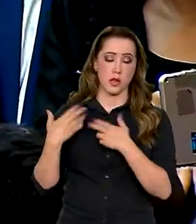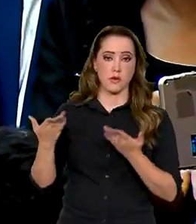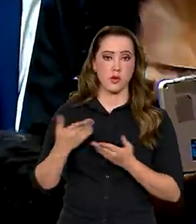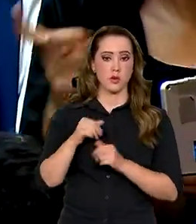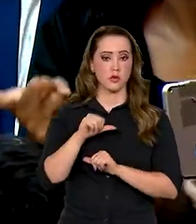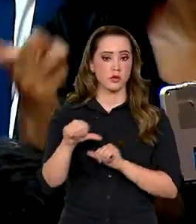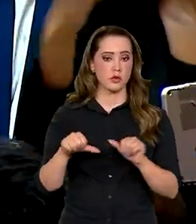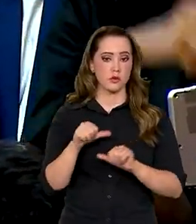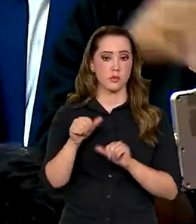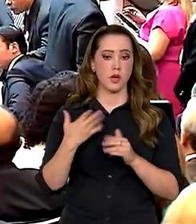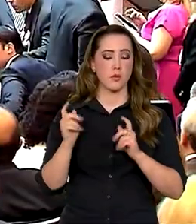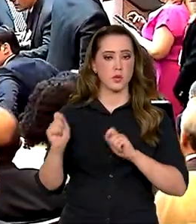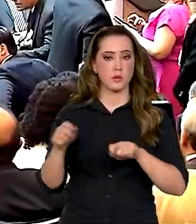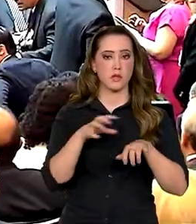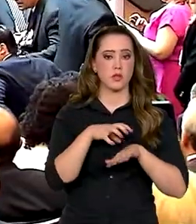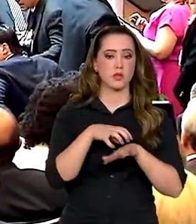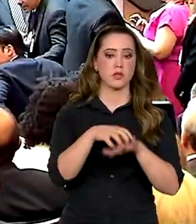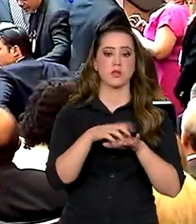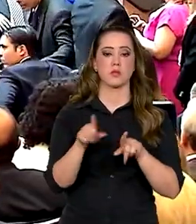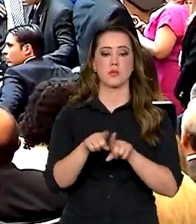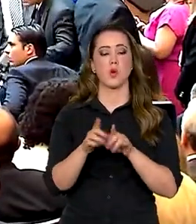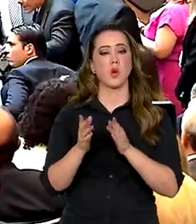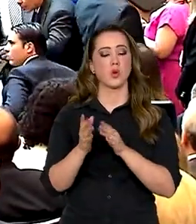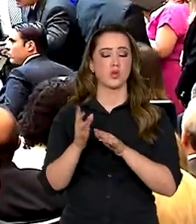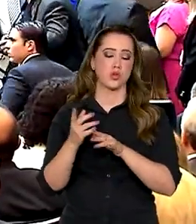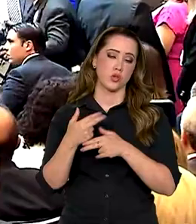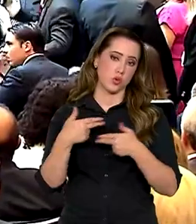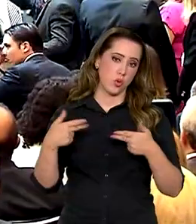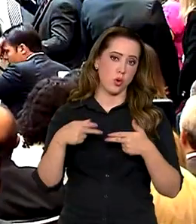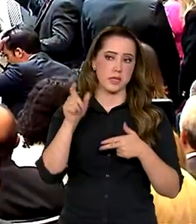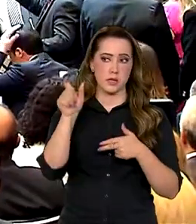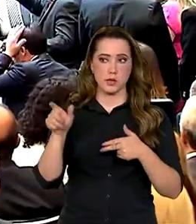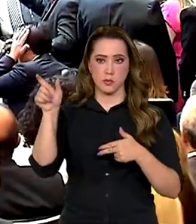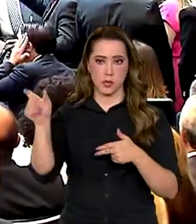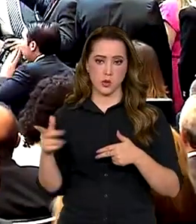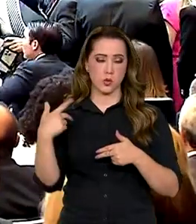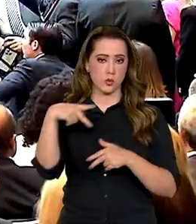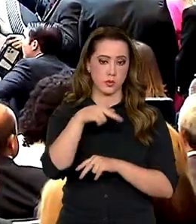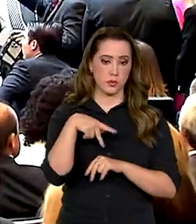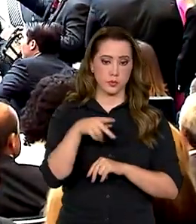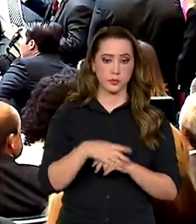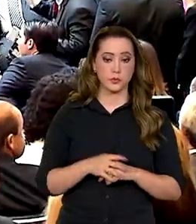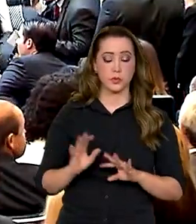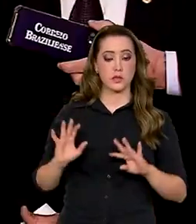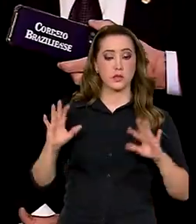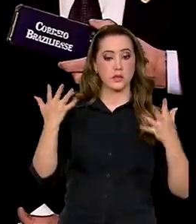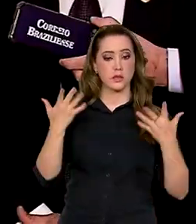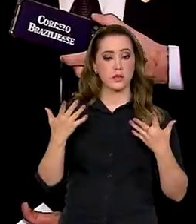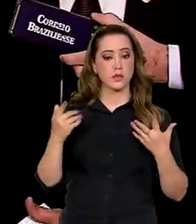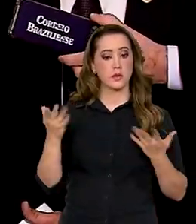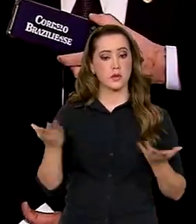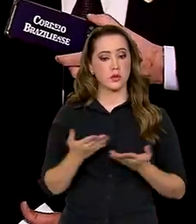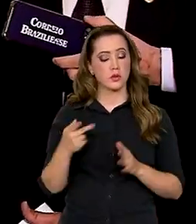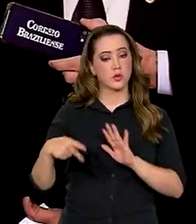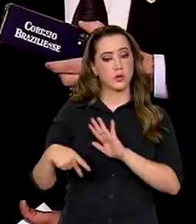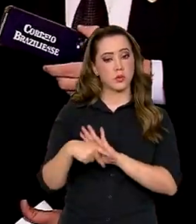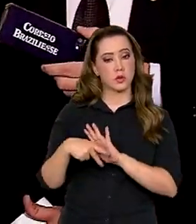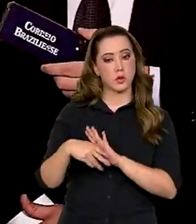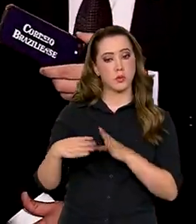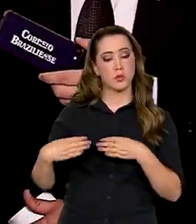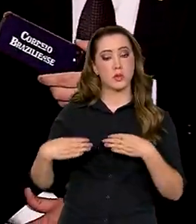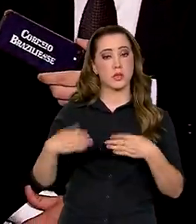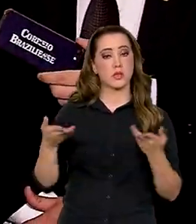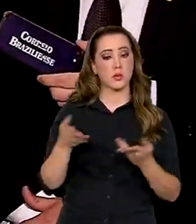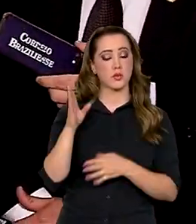o transporte de passageiros e de cargas no país. Na cerimônia de transmissão do cargo, realizada no próprio Ministério